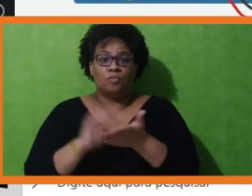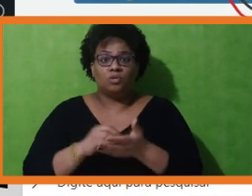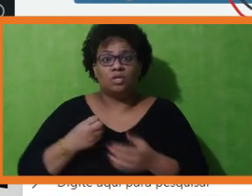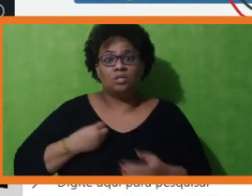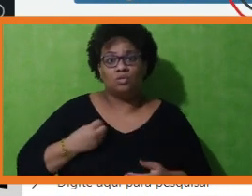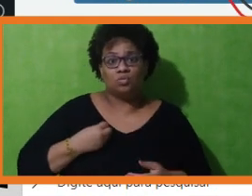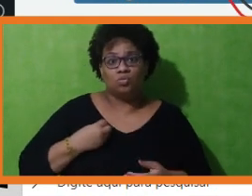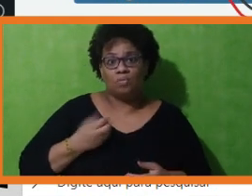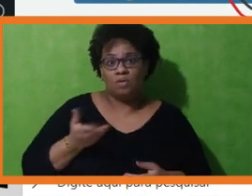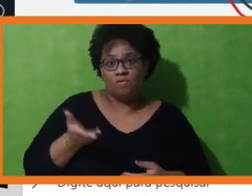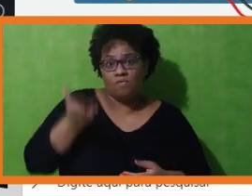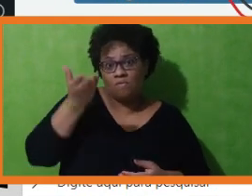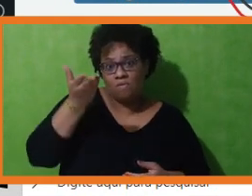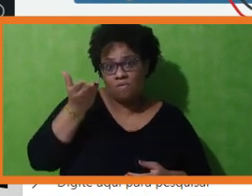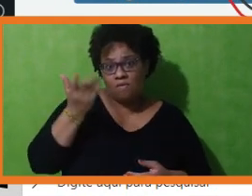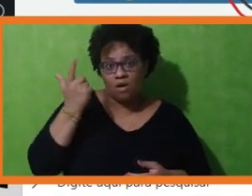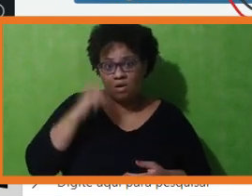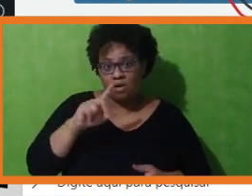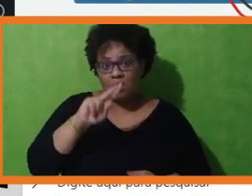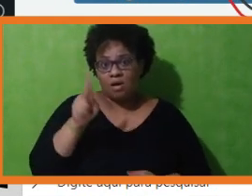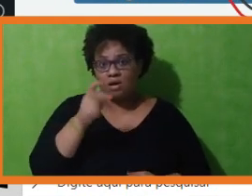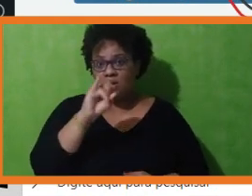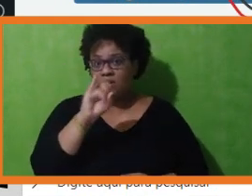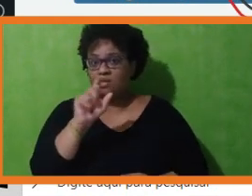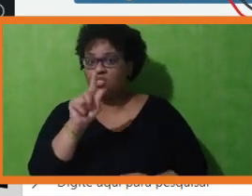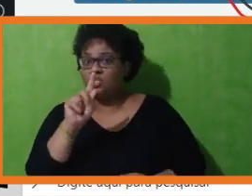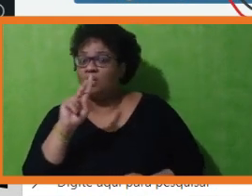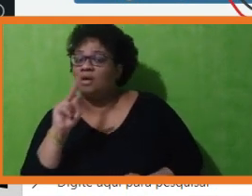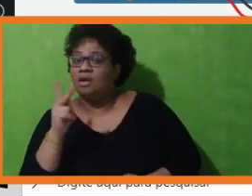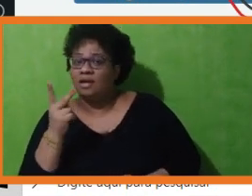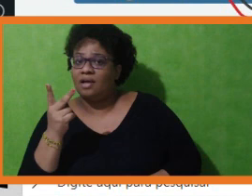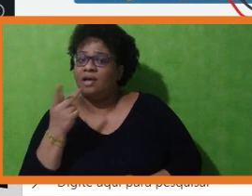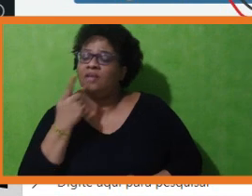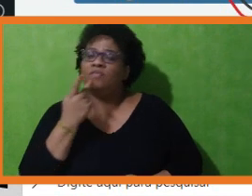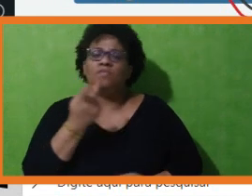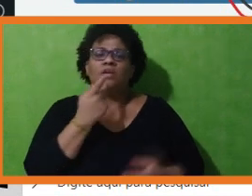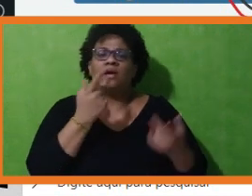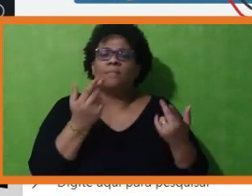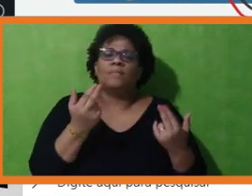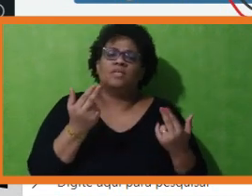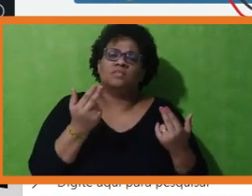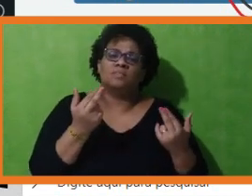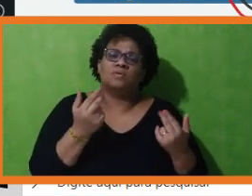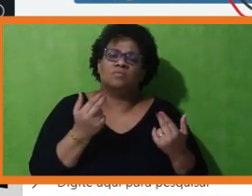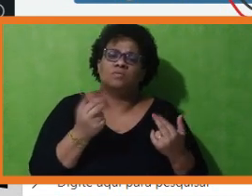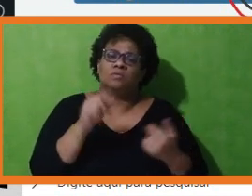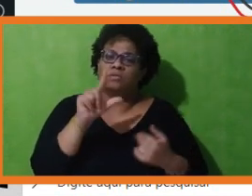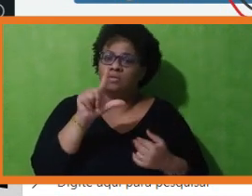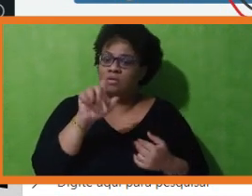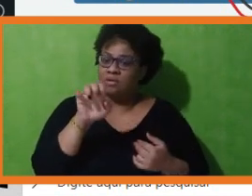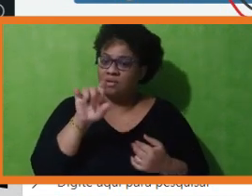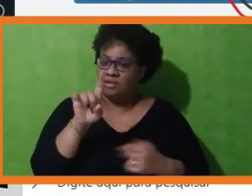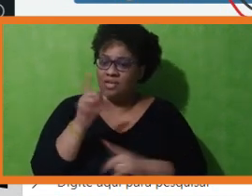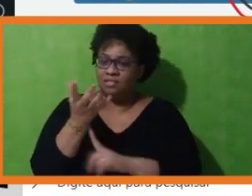E ao invés de colocar o valor high para acender, certo? H-I-G-H, eu vou dizer a mesma coisa, digital